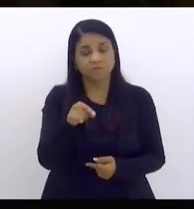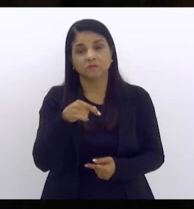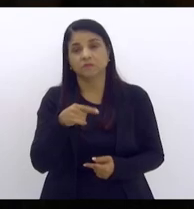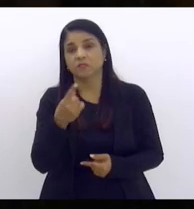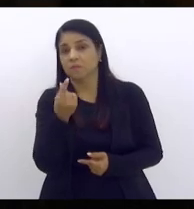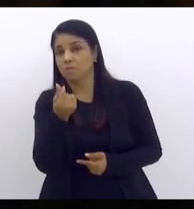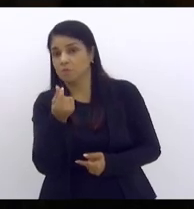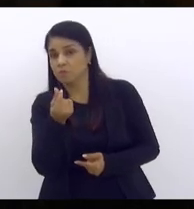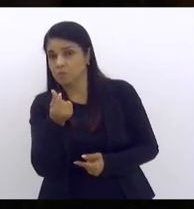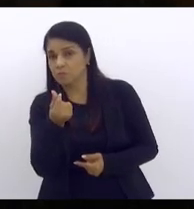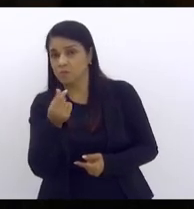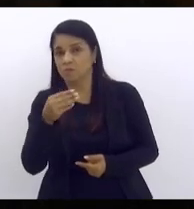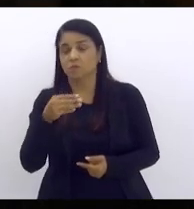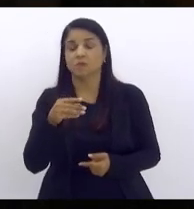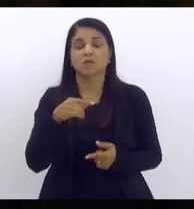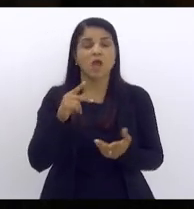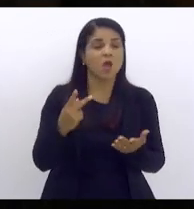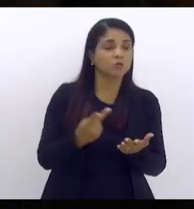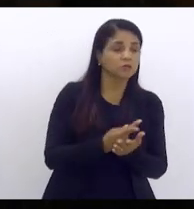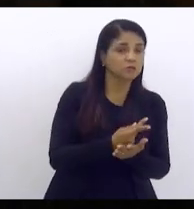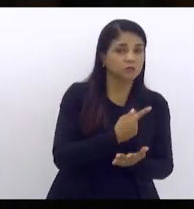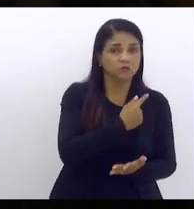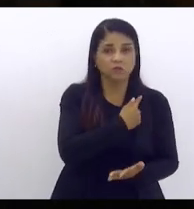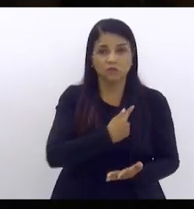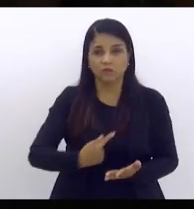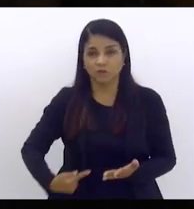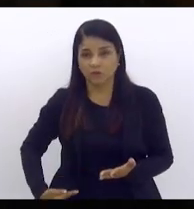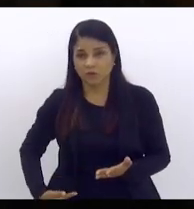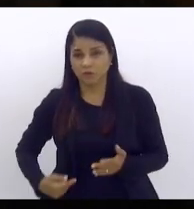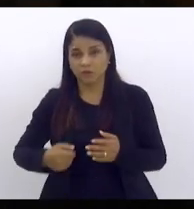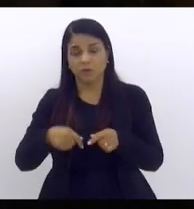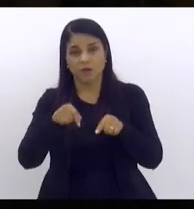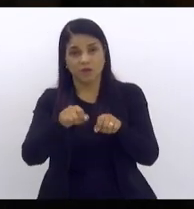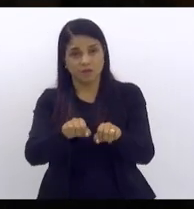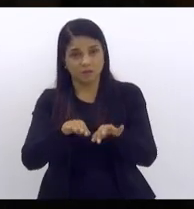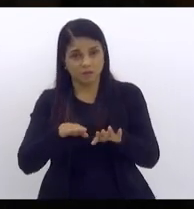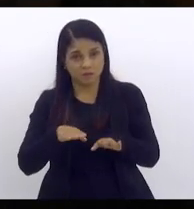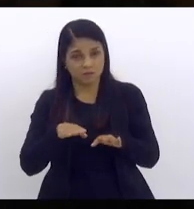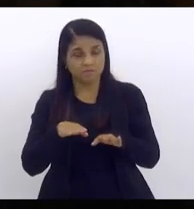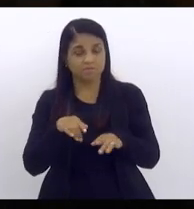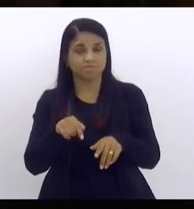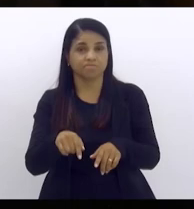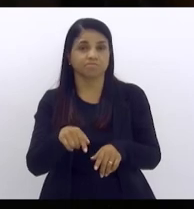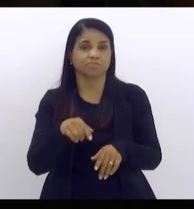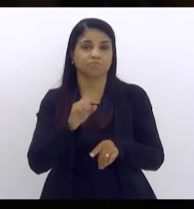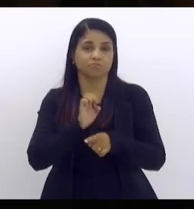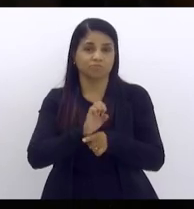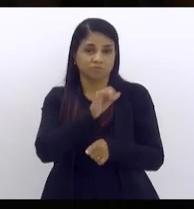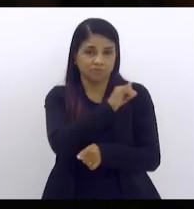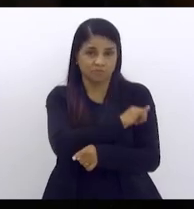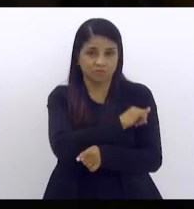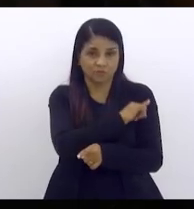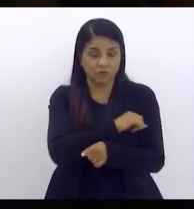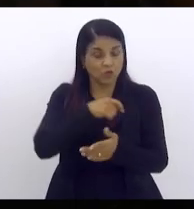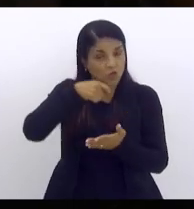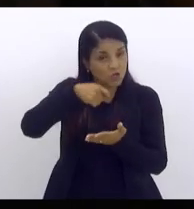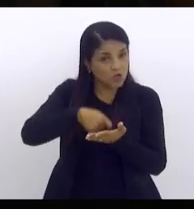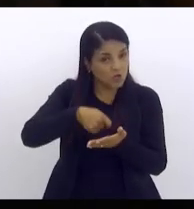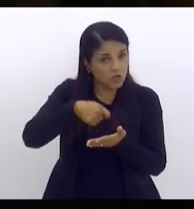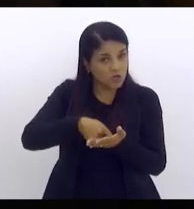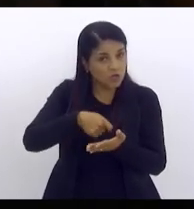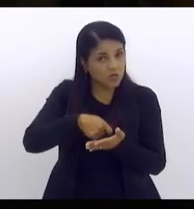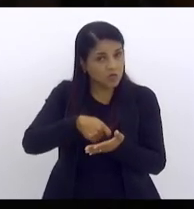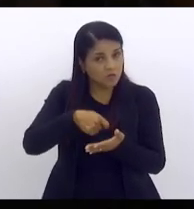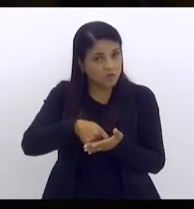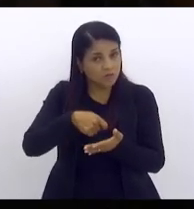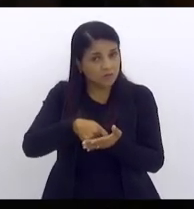no governo que o Parlamento Fluminense tem a obrigação de